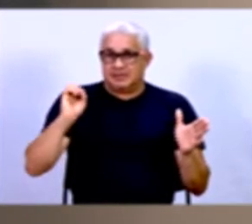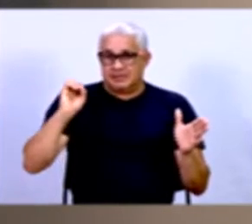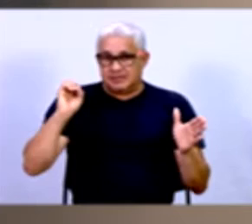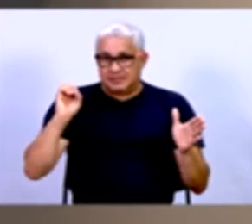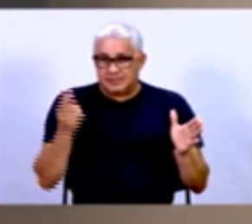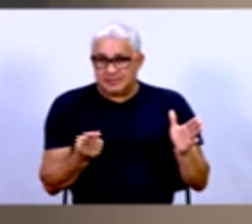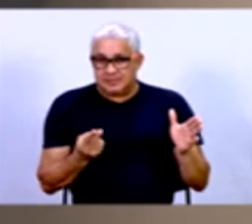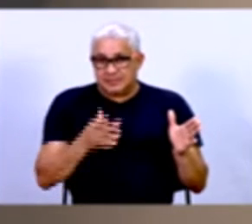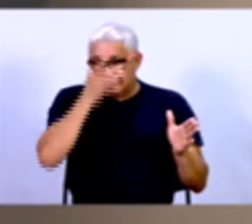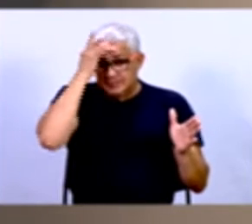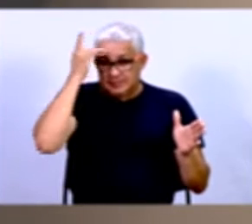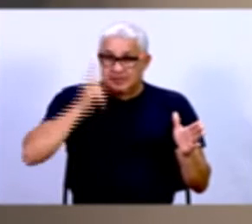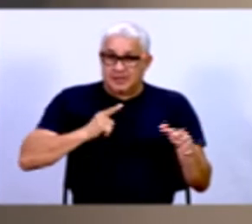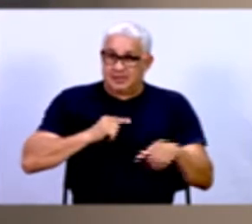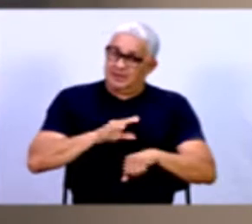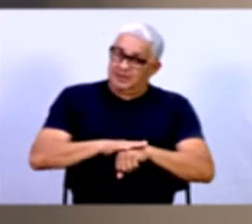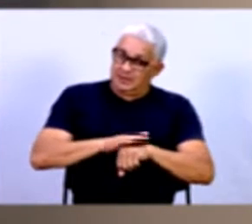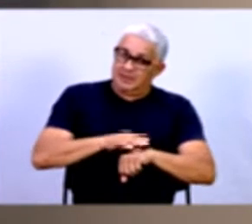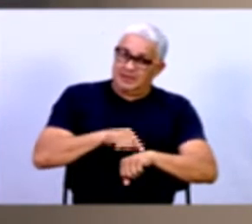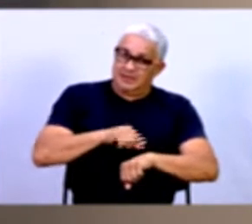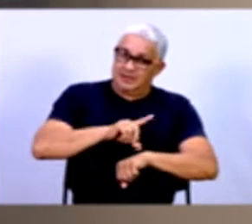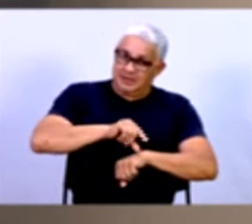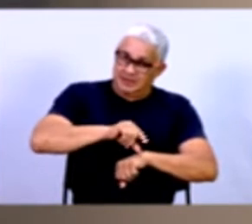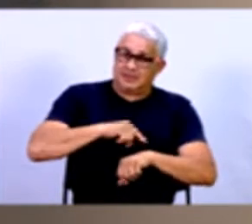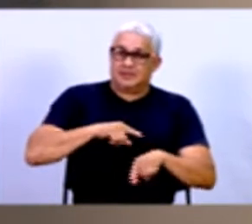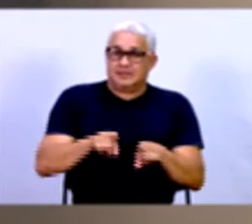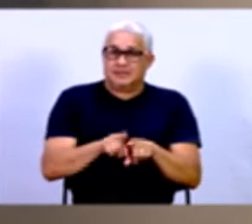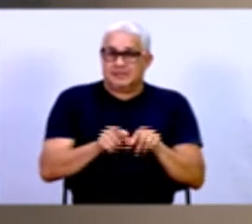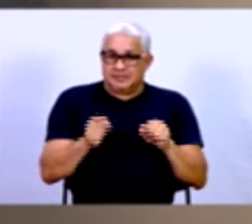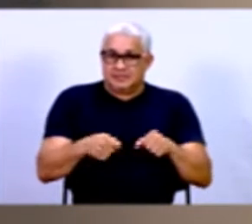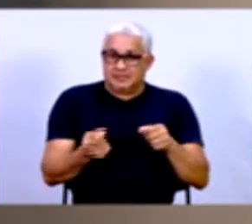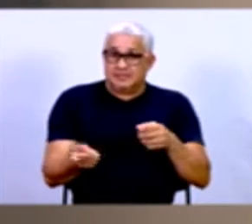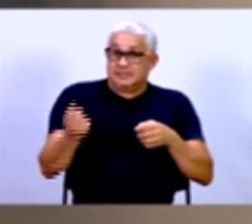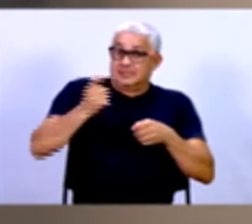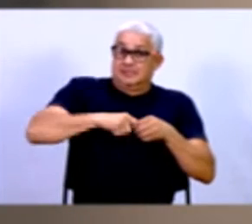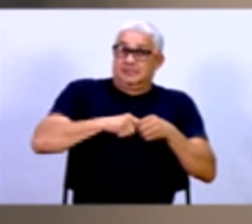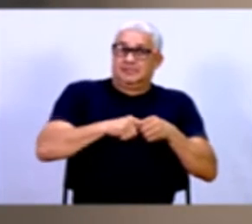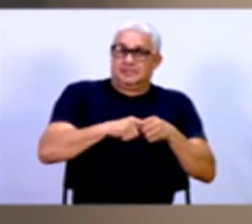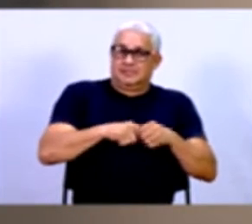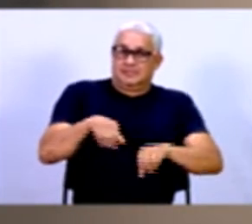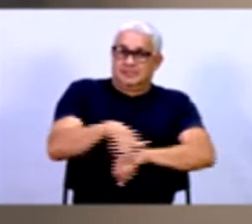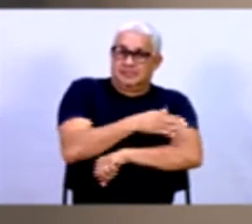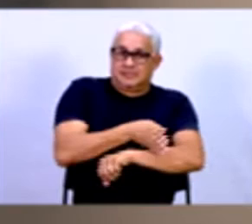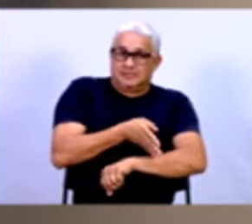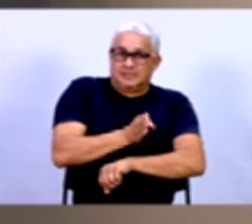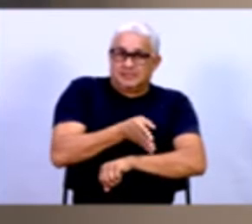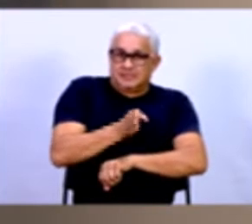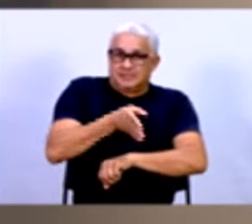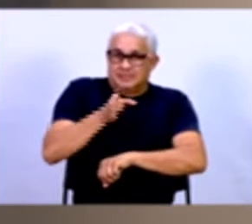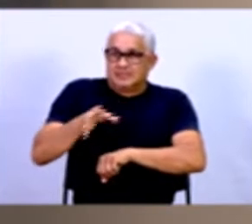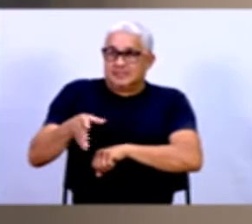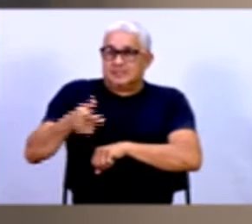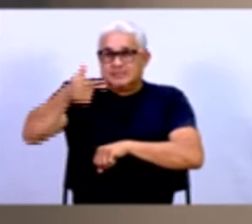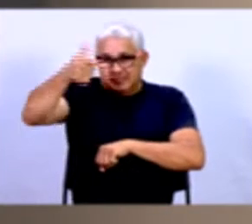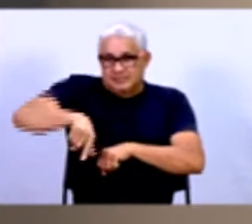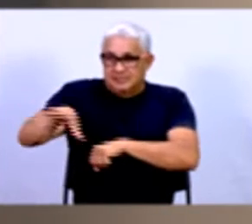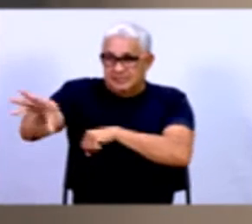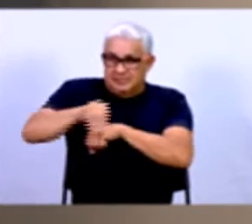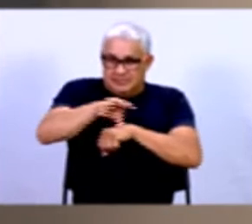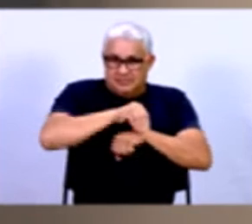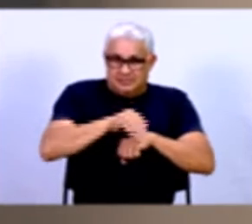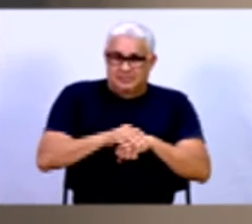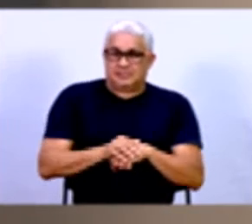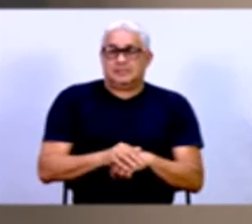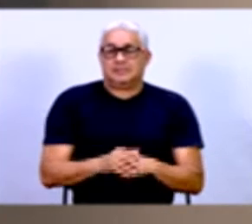a pessoa tiver tempo e tiver, né, como custear, voltar para as ruas para coletar os dados novamente. Mas